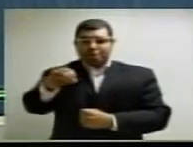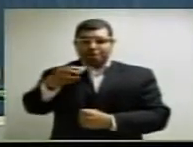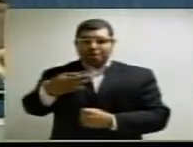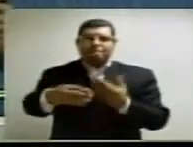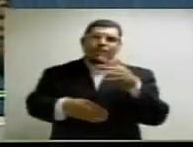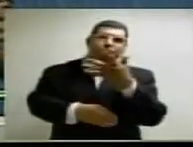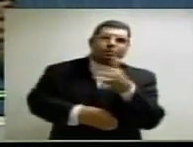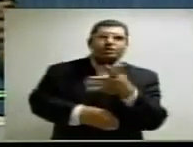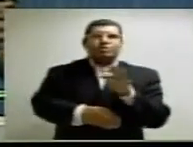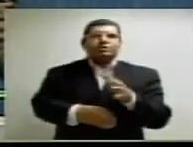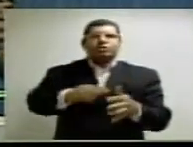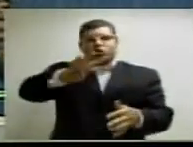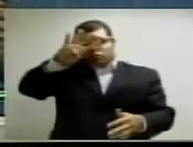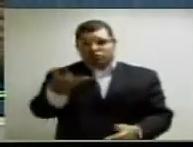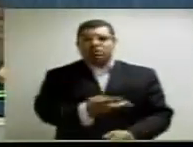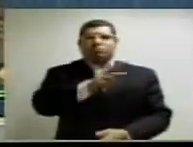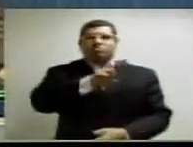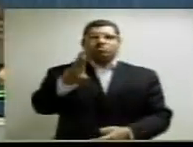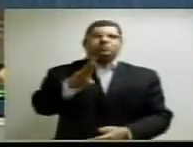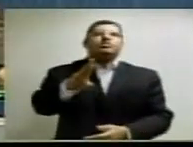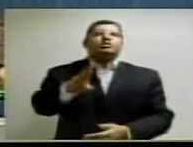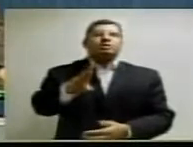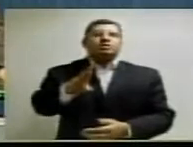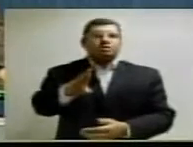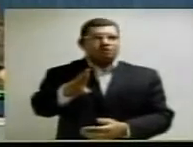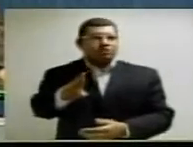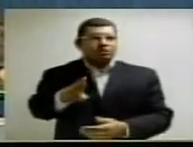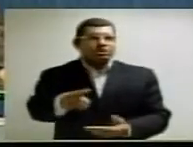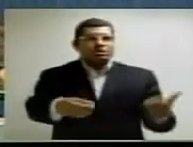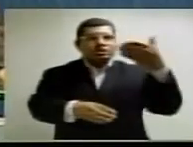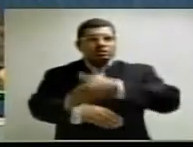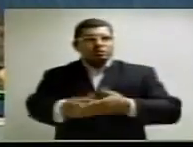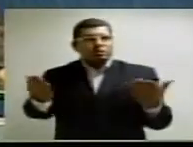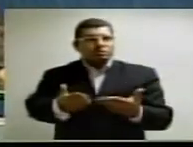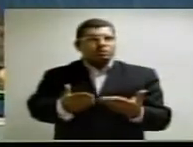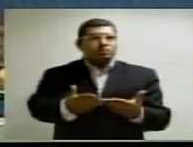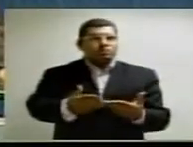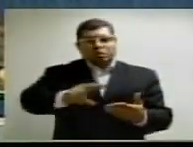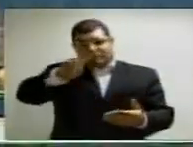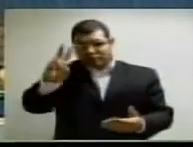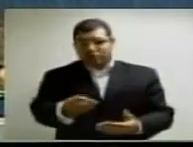um orçamento de 4,5 bilhões de reais, chegou a